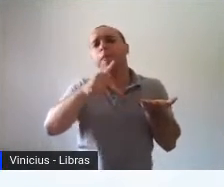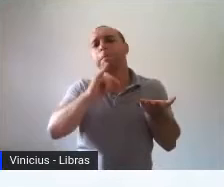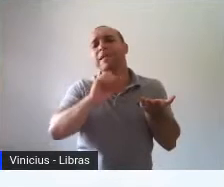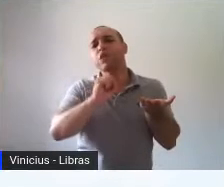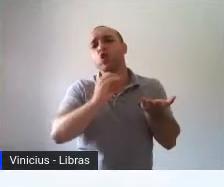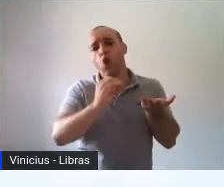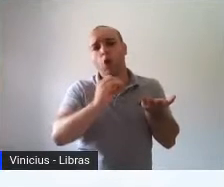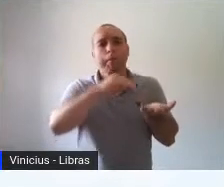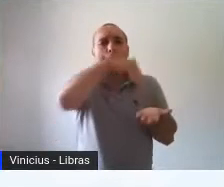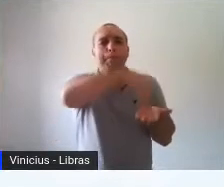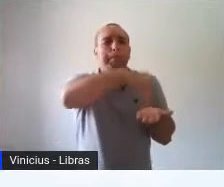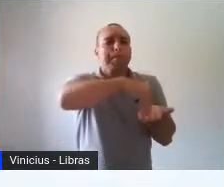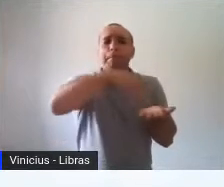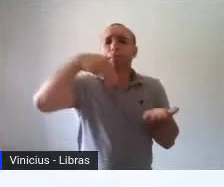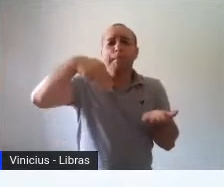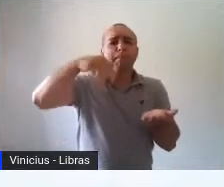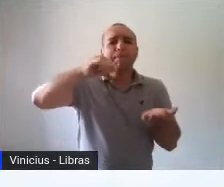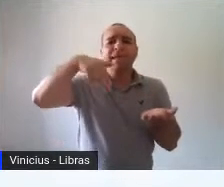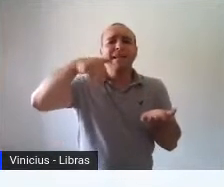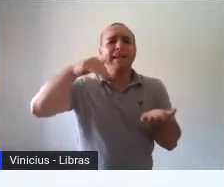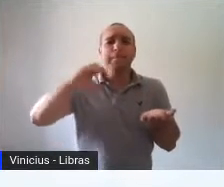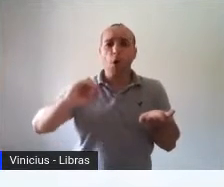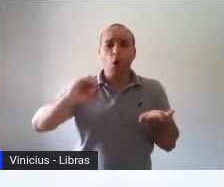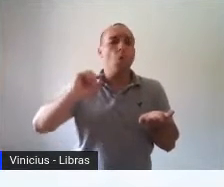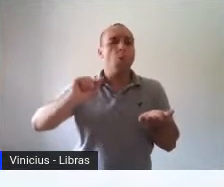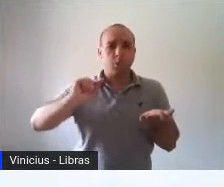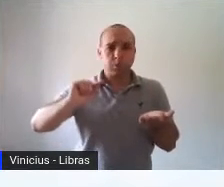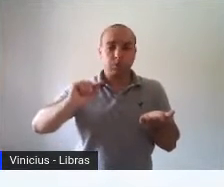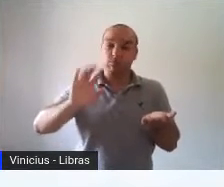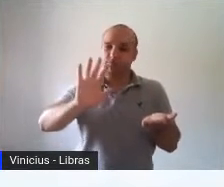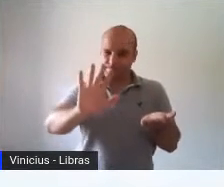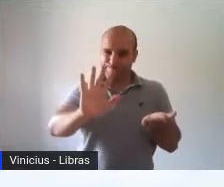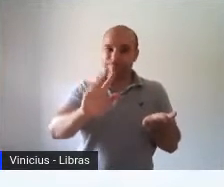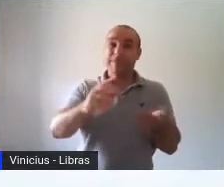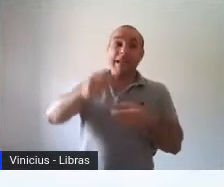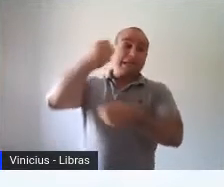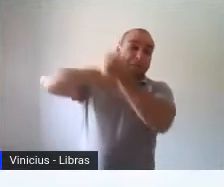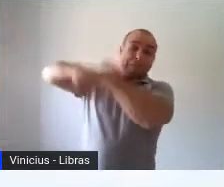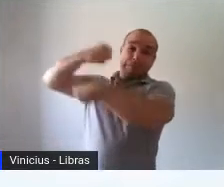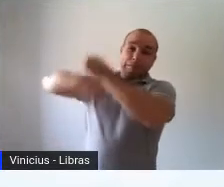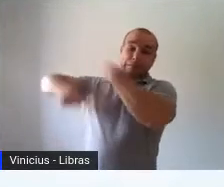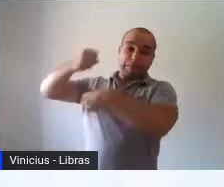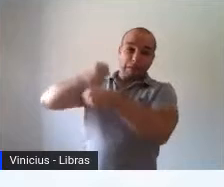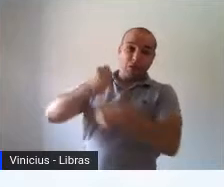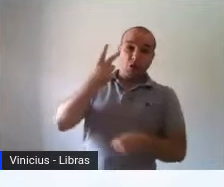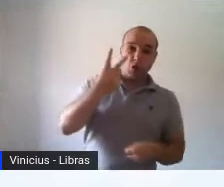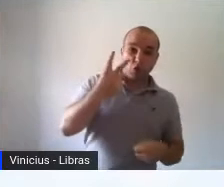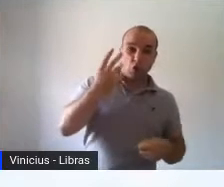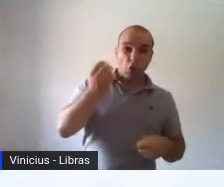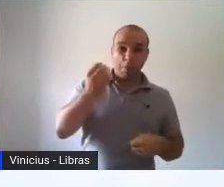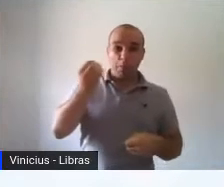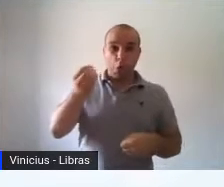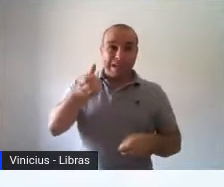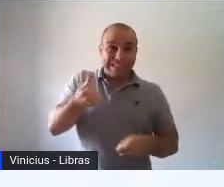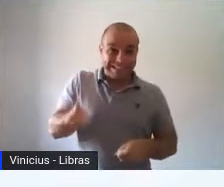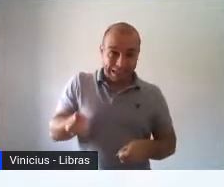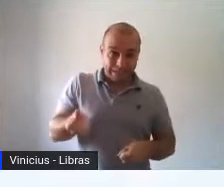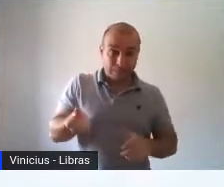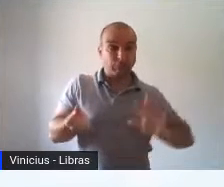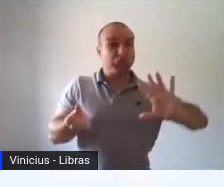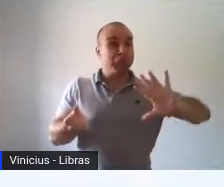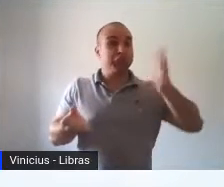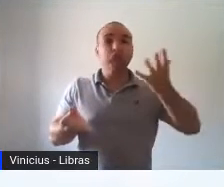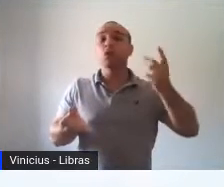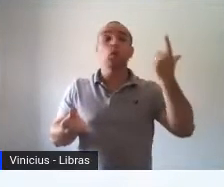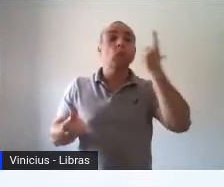2016, que eu acredito que foi uma vitória muito grande na época, principalmente no momento de turbulência que o país vivia e continua vivendo, né, infelizmente, mas